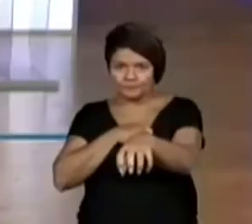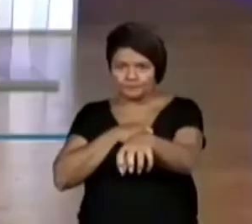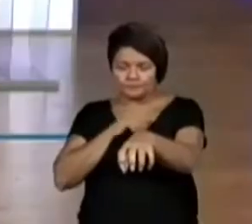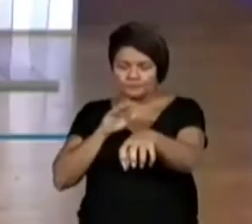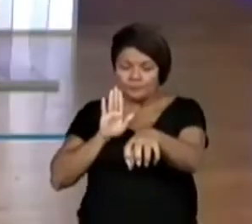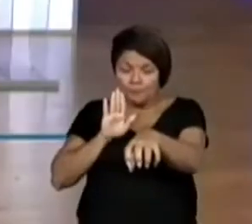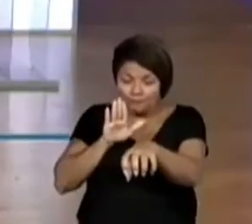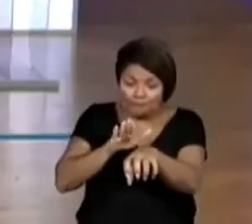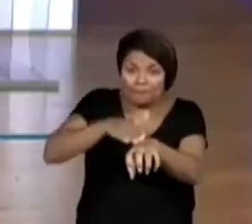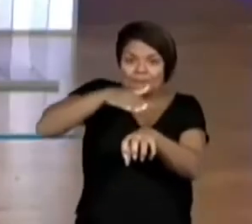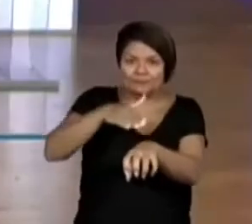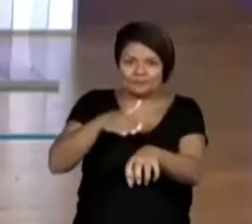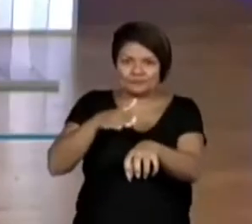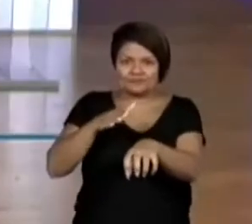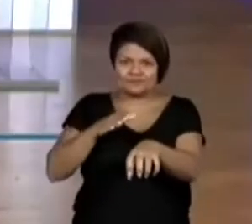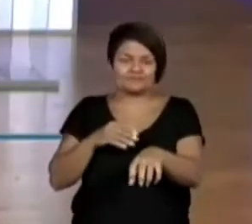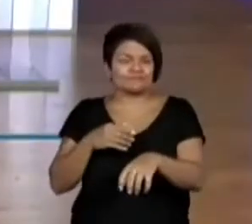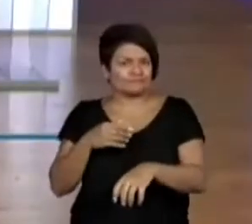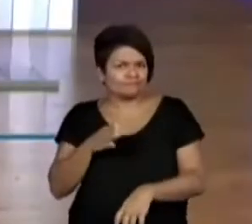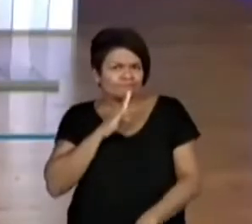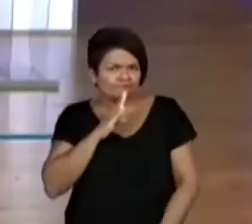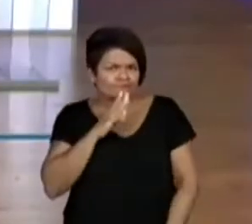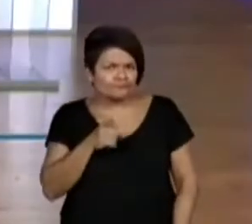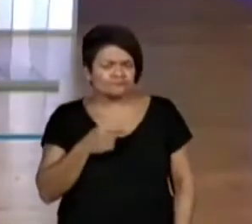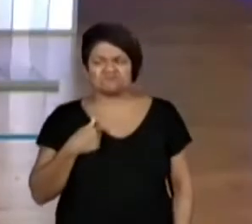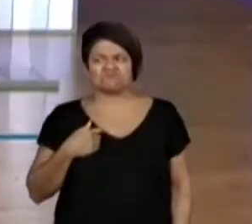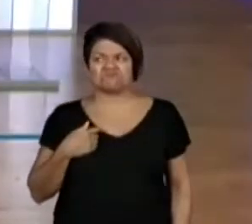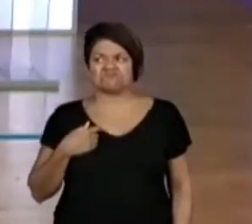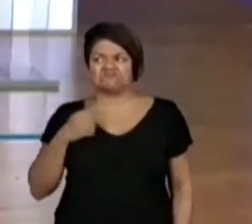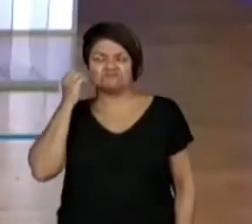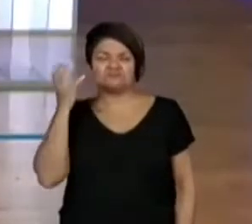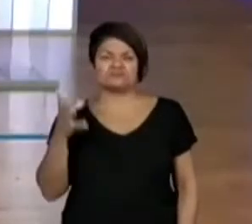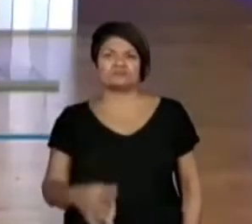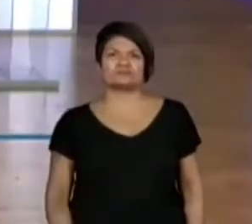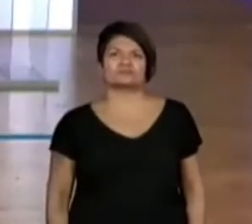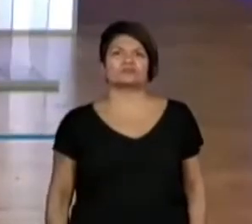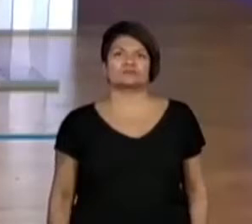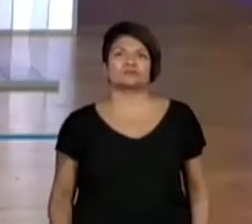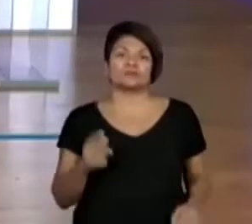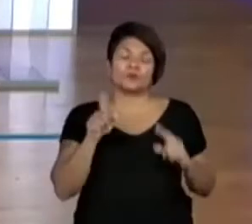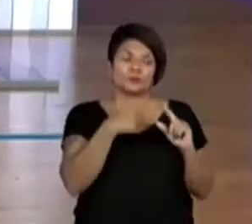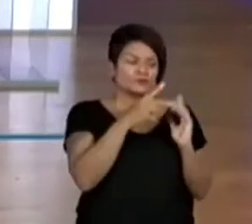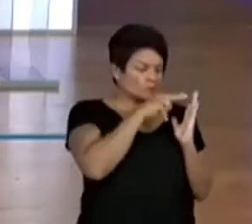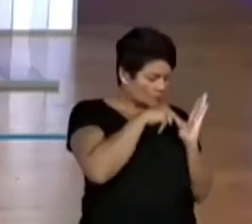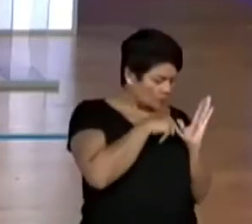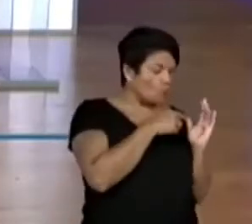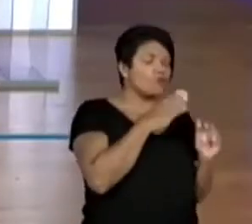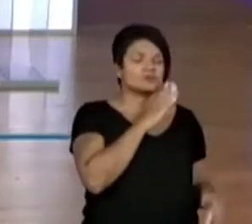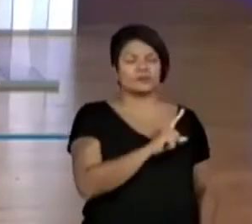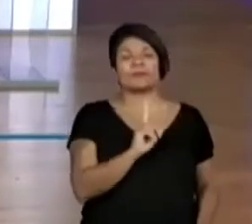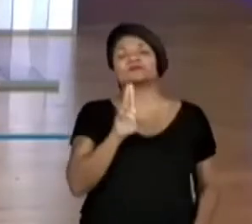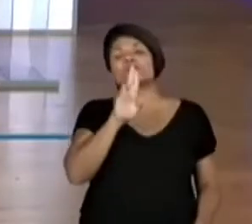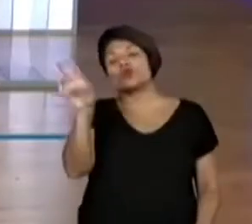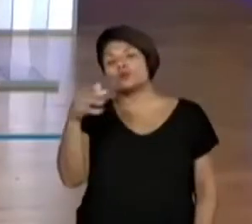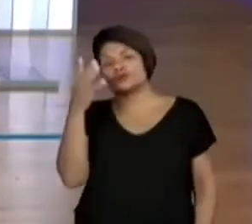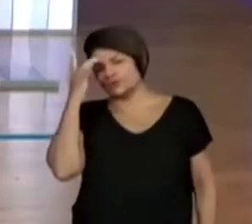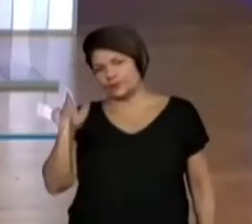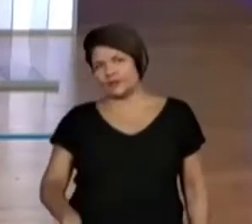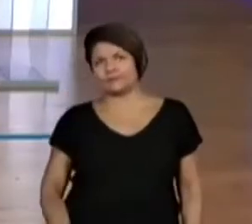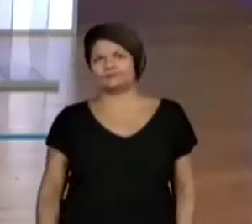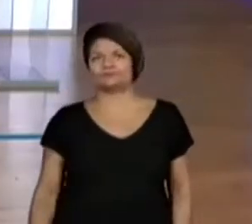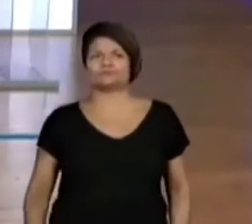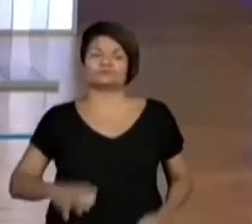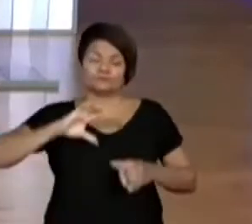Você conhece? Não lembrava, hein, professora? Mas depois eu dei uma lida, eu já conhecia assim, mas não lembrava. Conheço mais a do